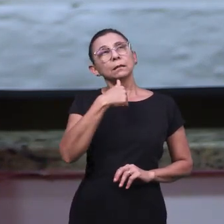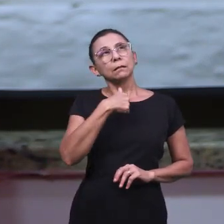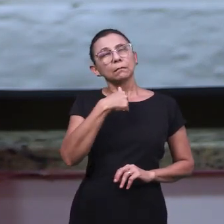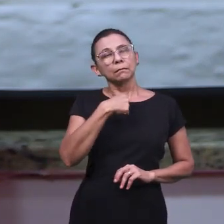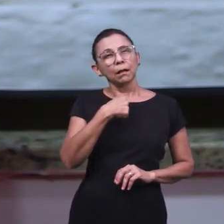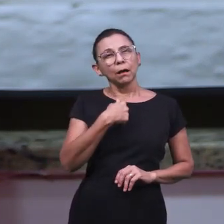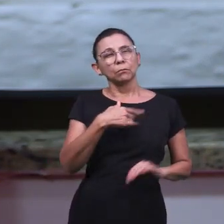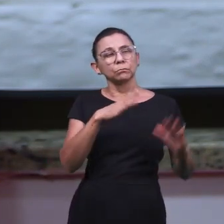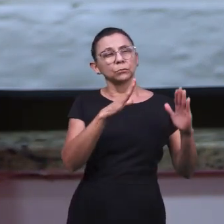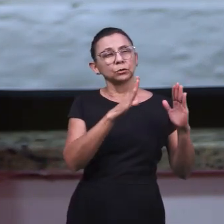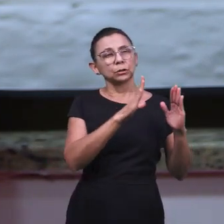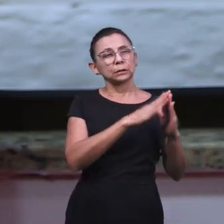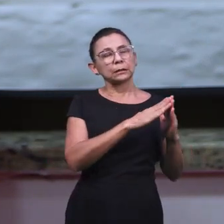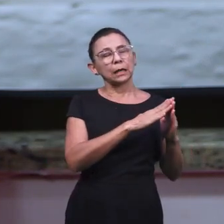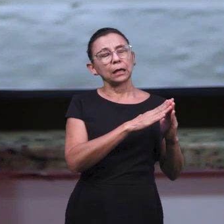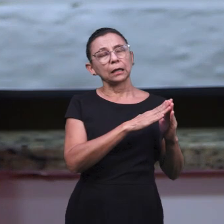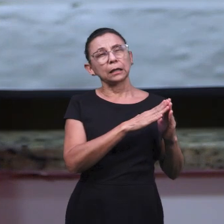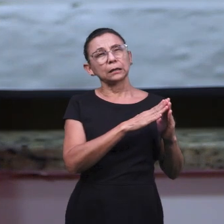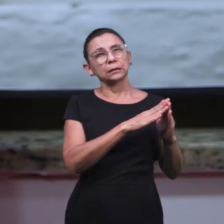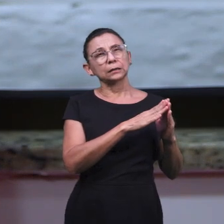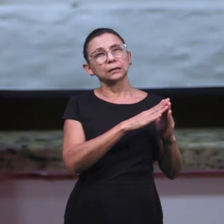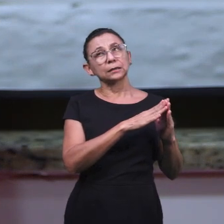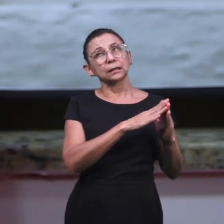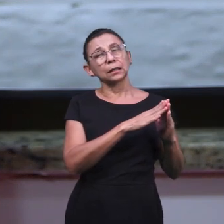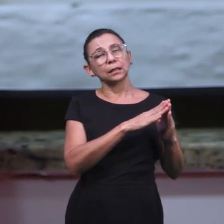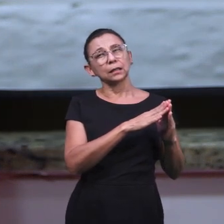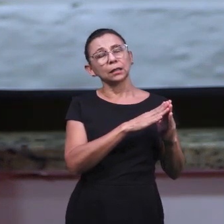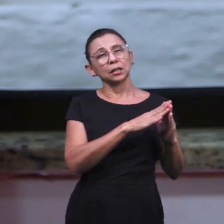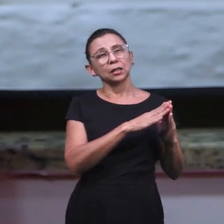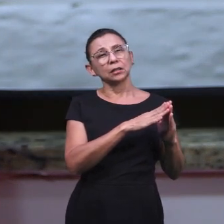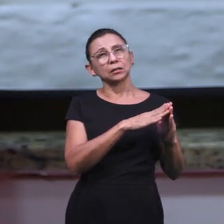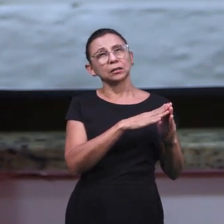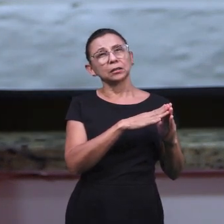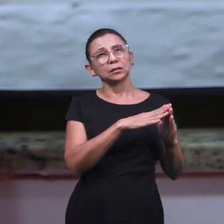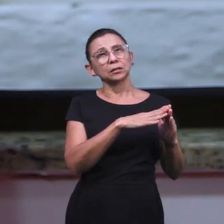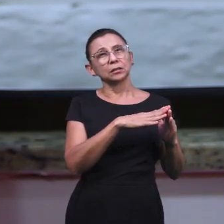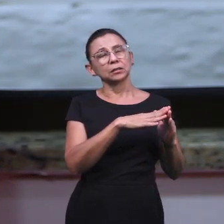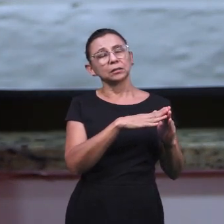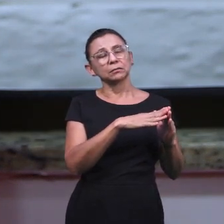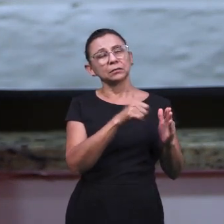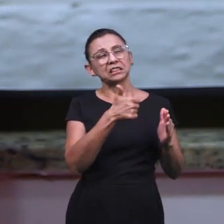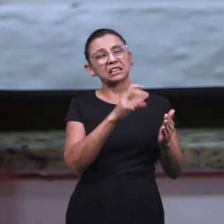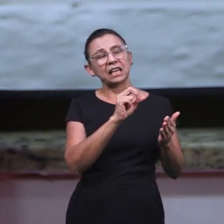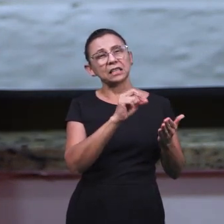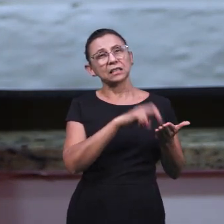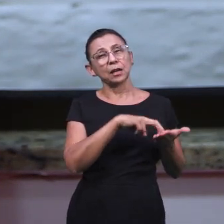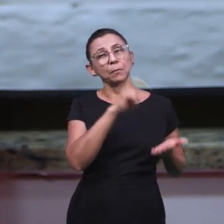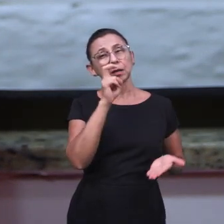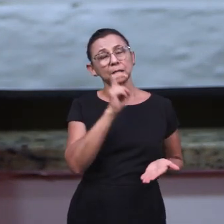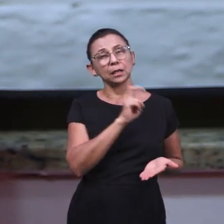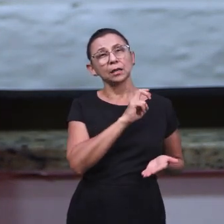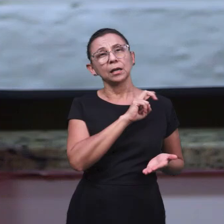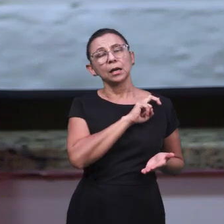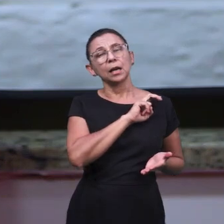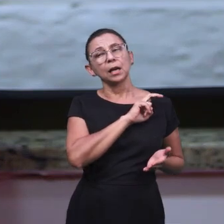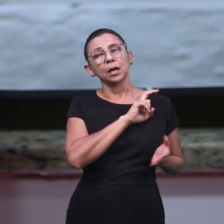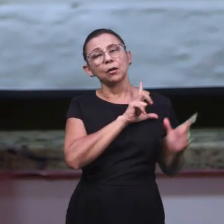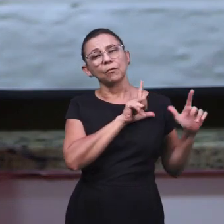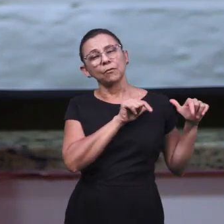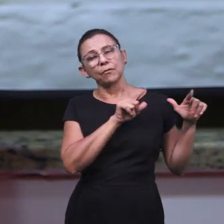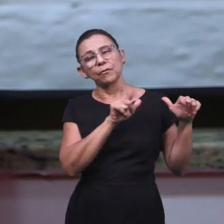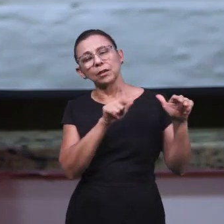porque tinha que sair com o coro, né, tocar para eles. E, então, eu tinha que sair cedo de casa no domingo e não tinha tanto trem assim. Eu